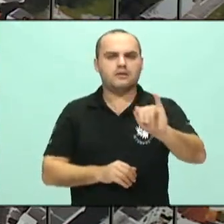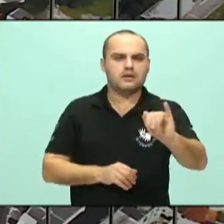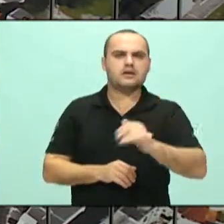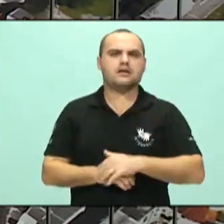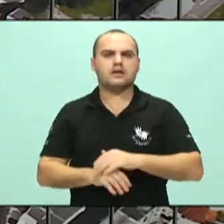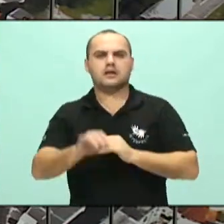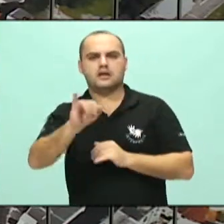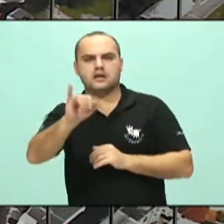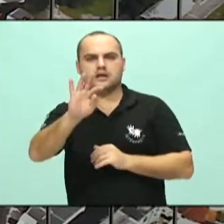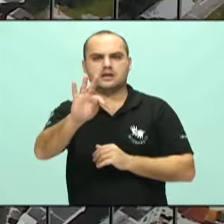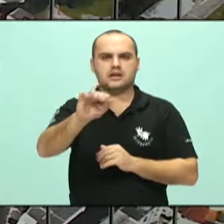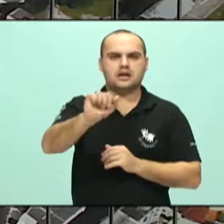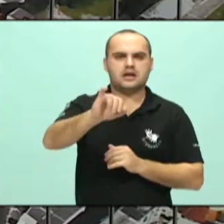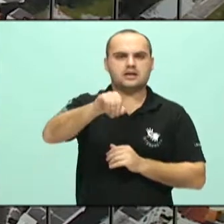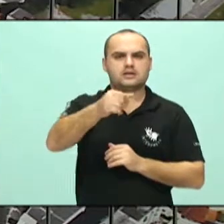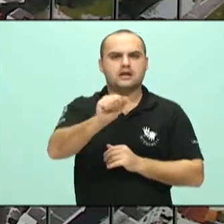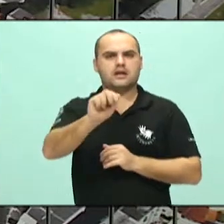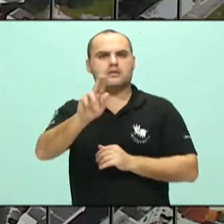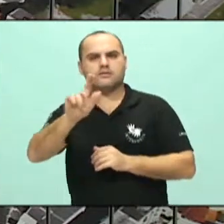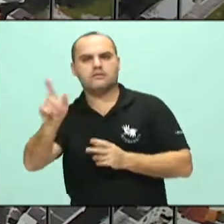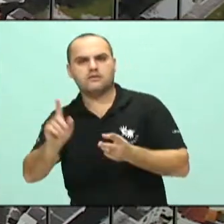Itajaúgue, Cambriú,